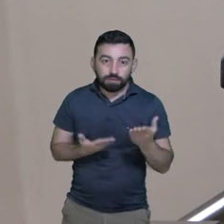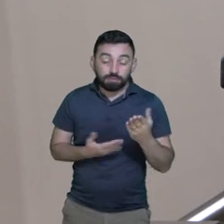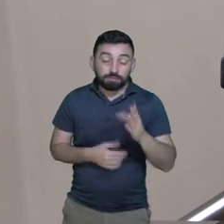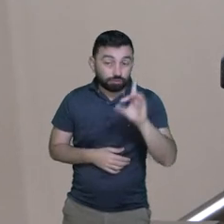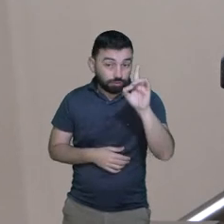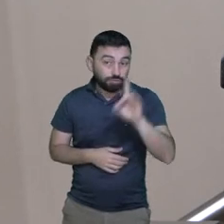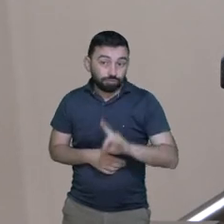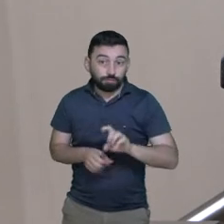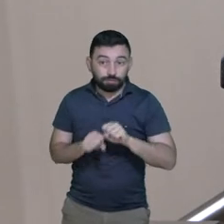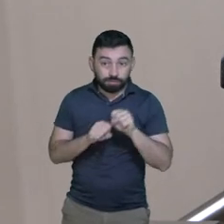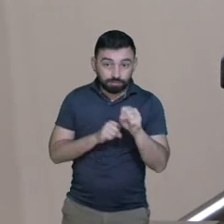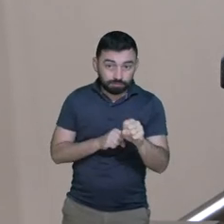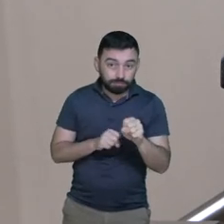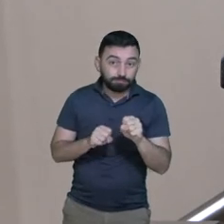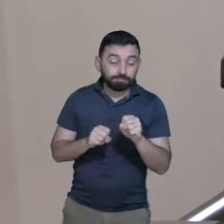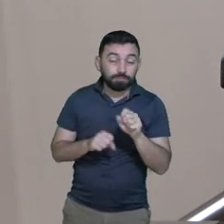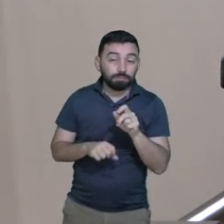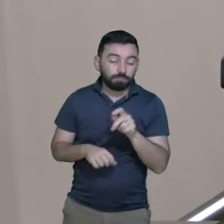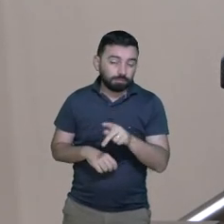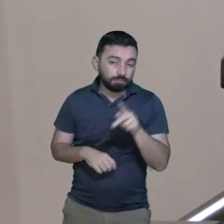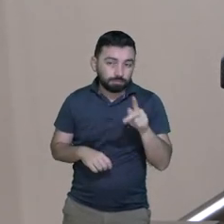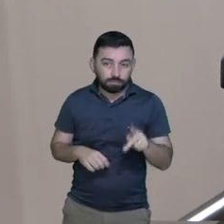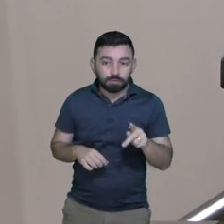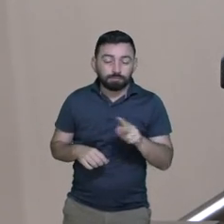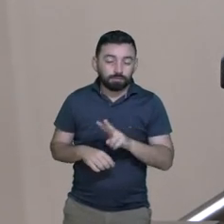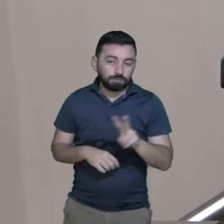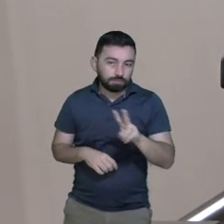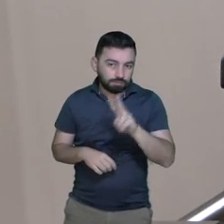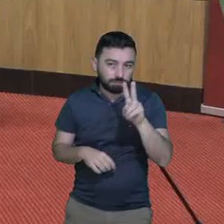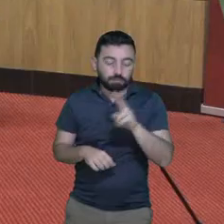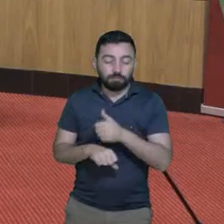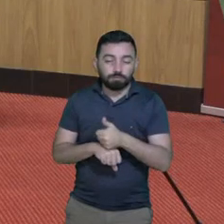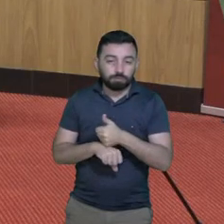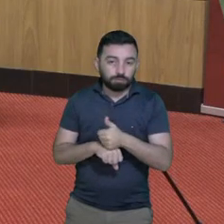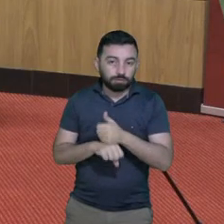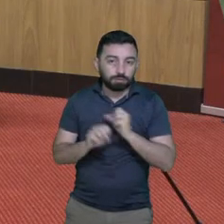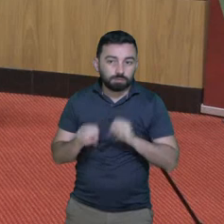Formação docente e valorização dos profissionais da Educação